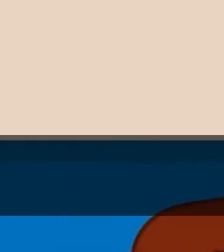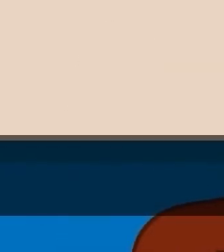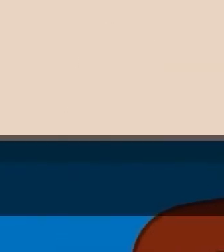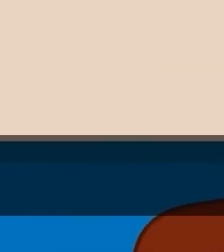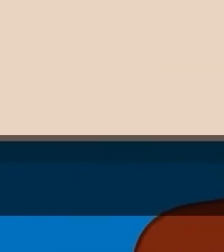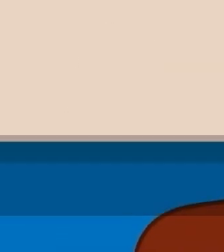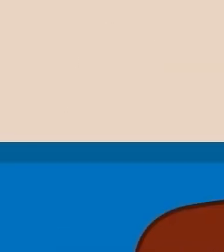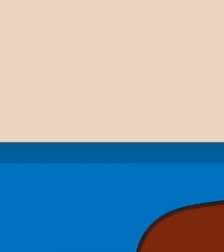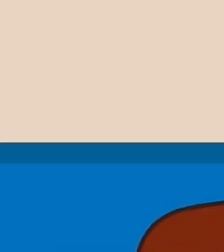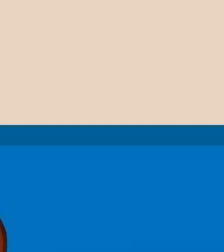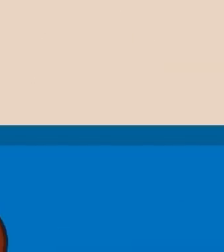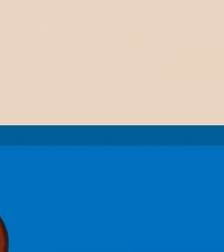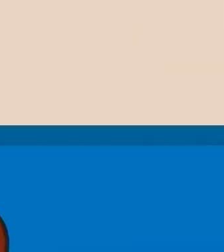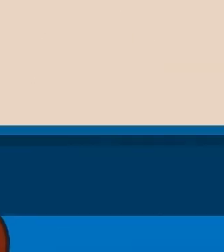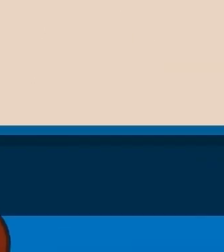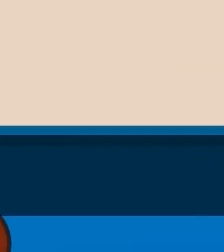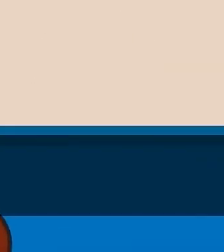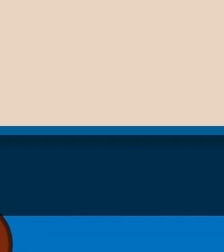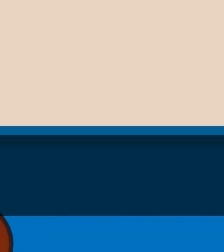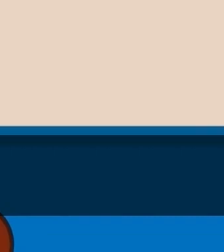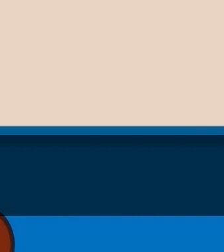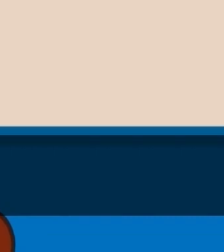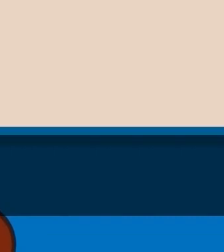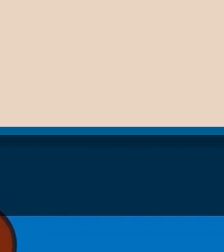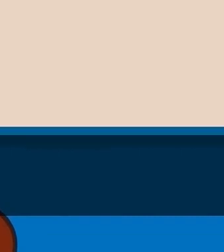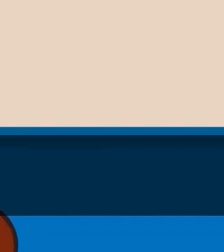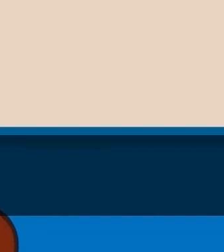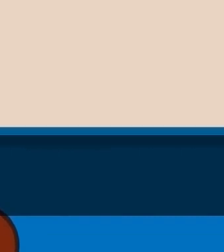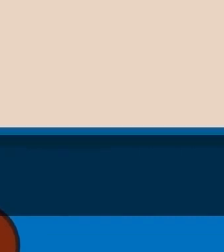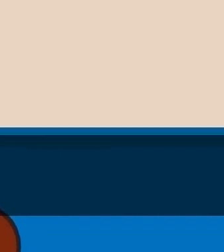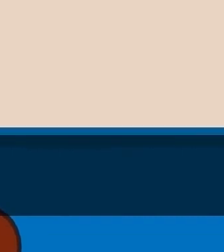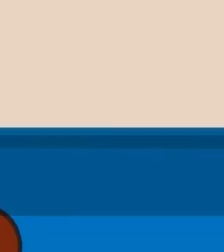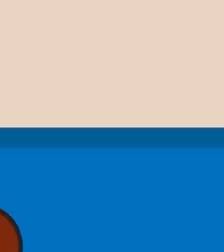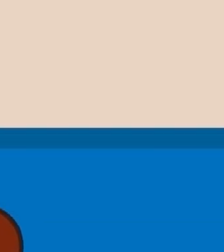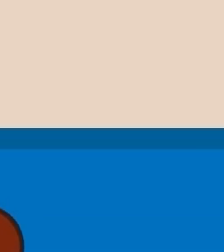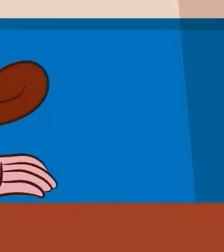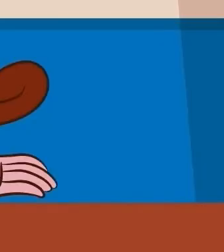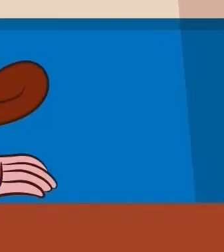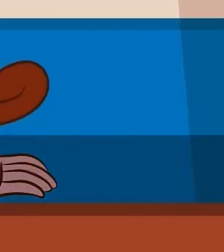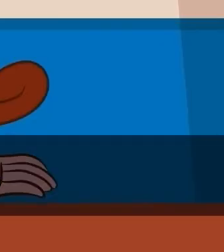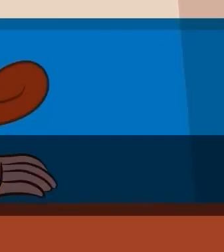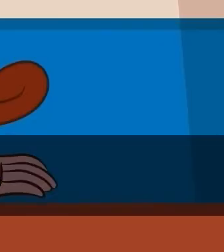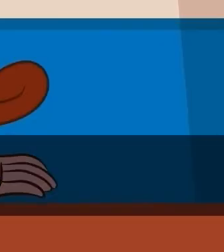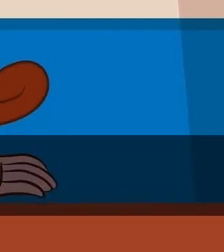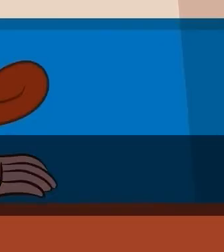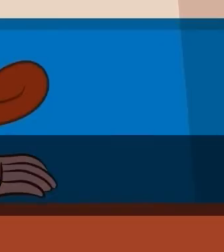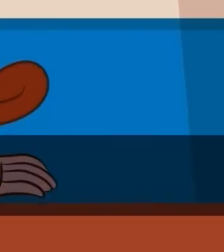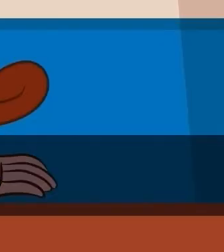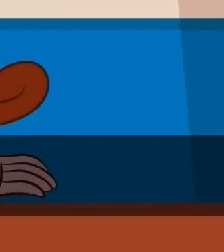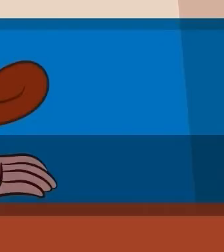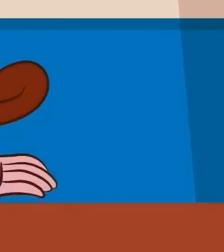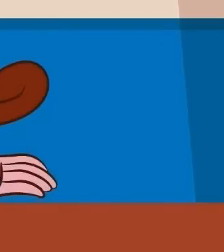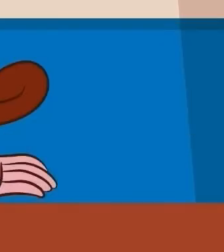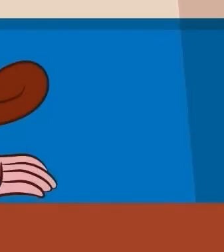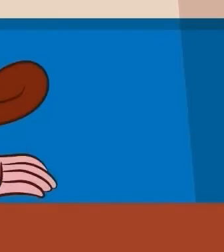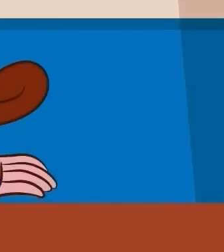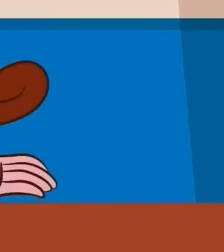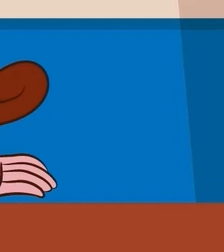your friends? Sammy, Victoria, and Danny. Are they students